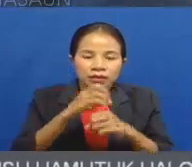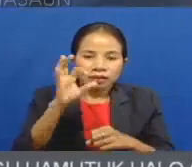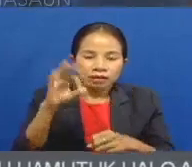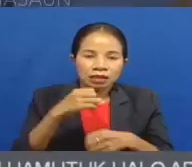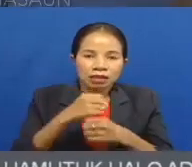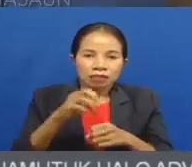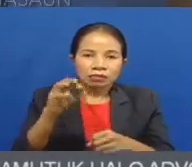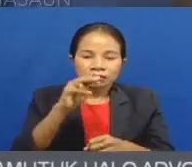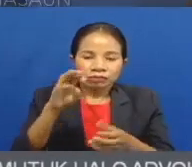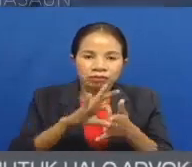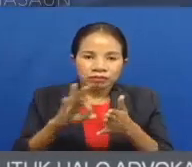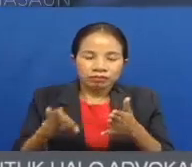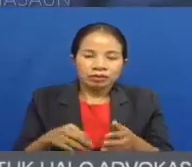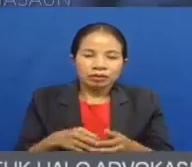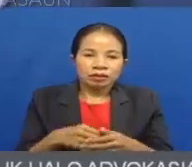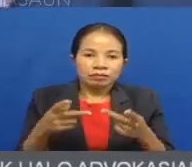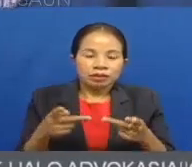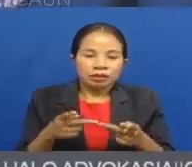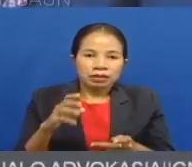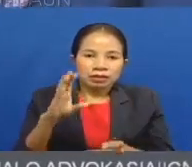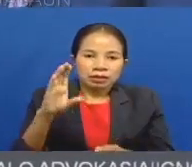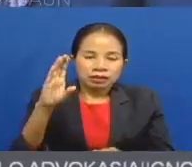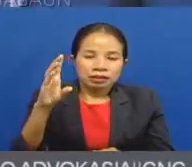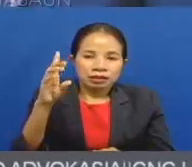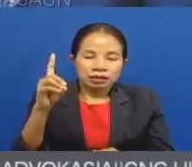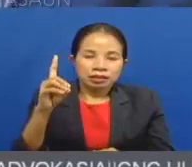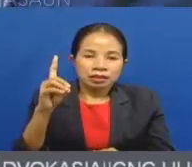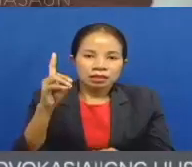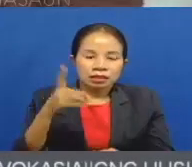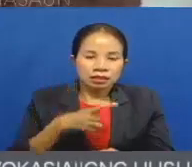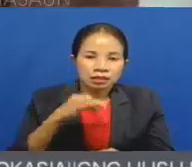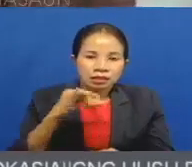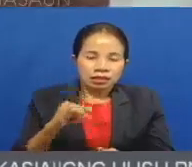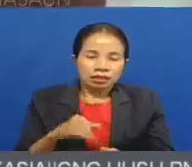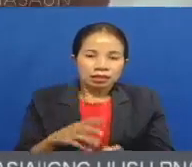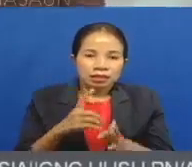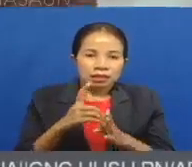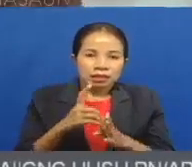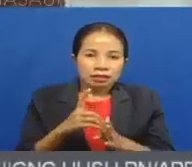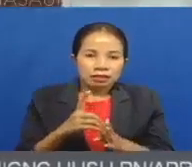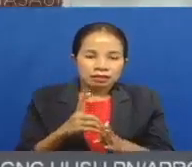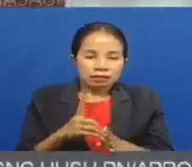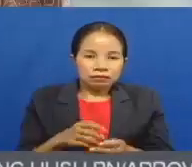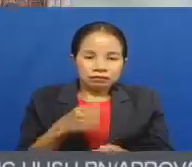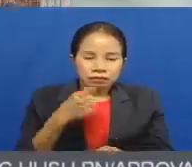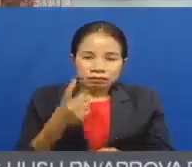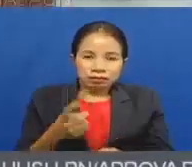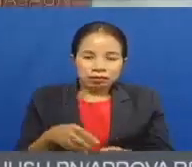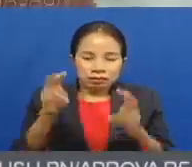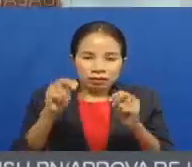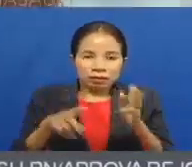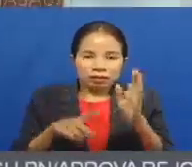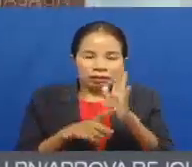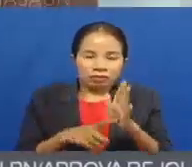Behalau, segunda-feira ne e a centro convenção dele. Executivo ne afirma, funcionário público, Sira. Precisa